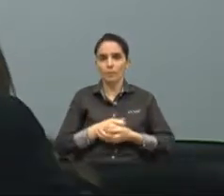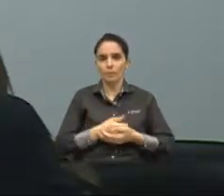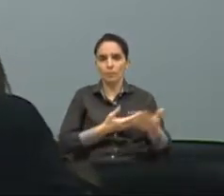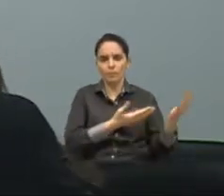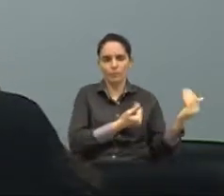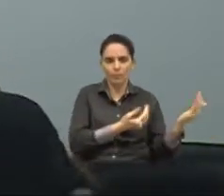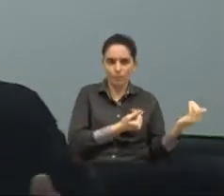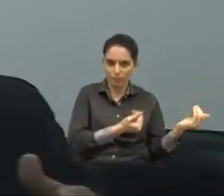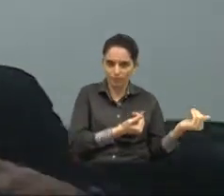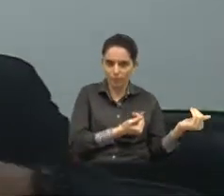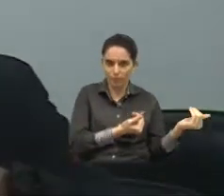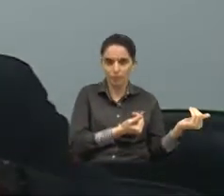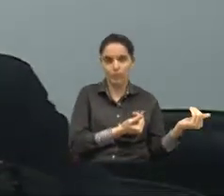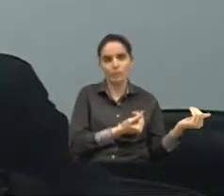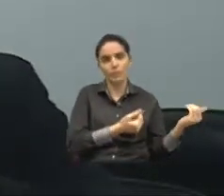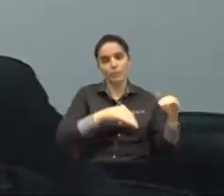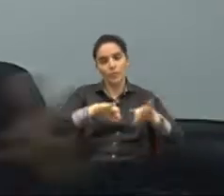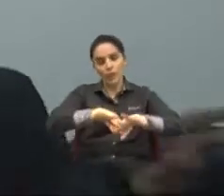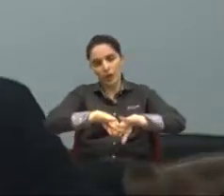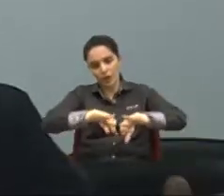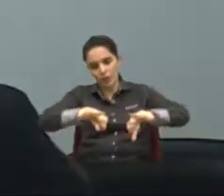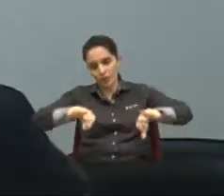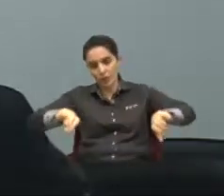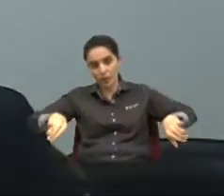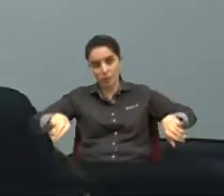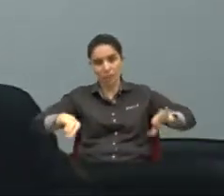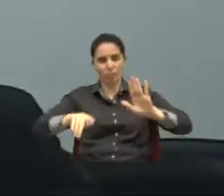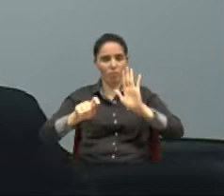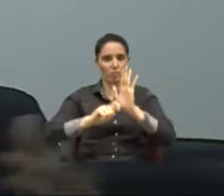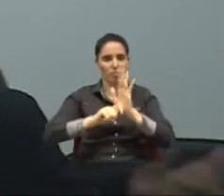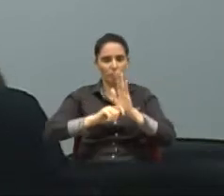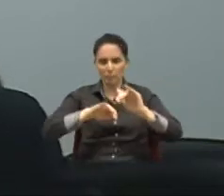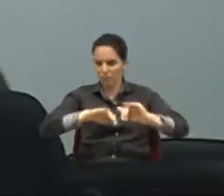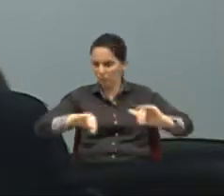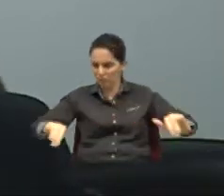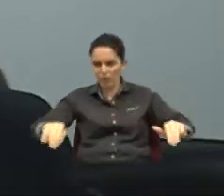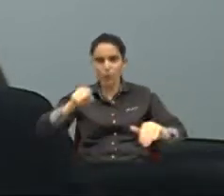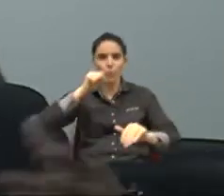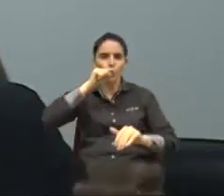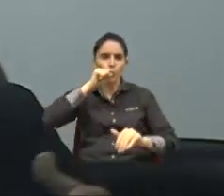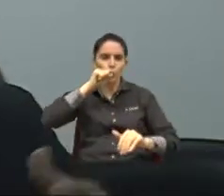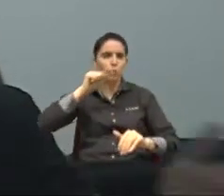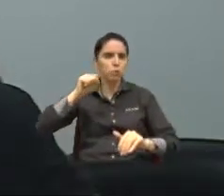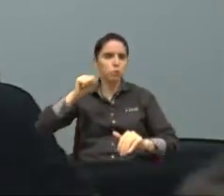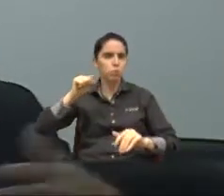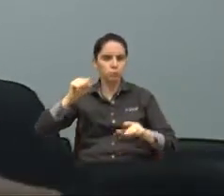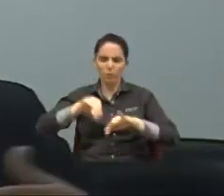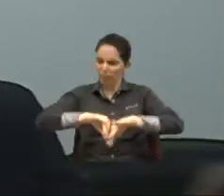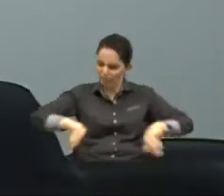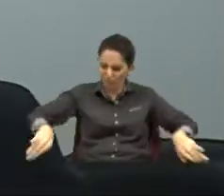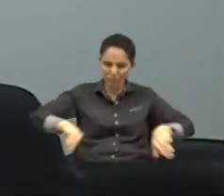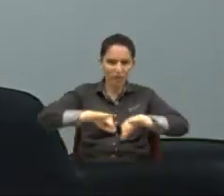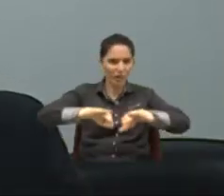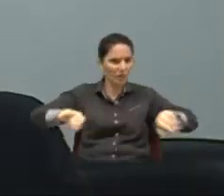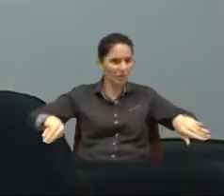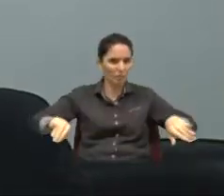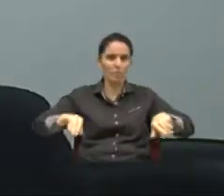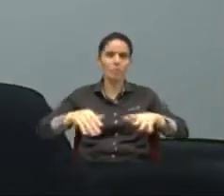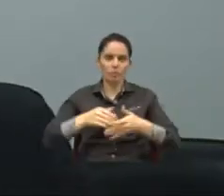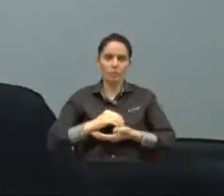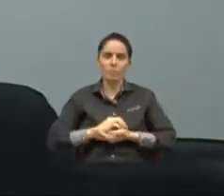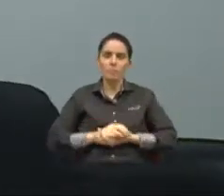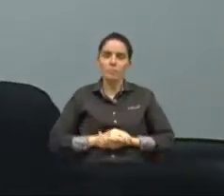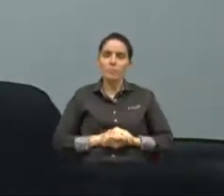tirar esses jovens do uso do narguilé e de outras drogas listas ou não